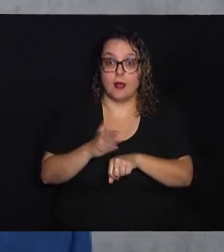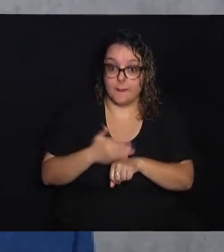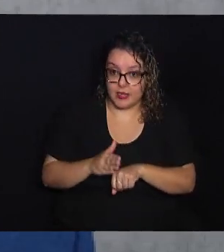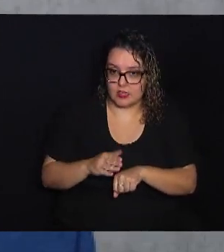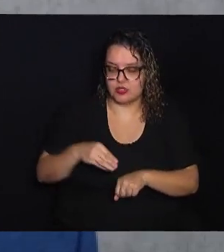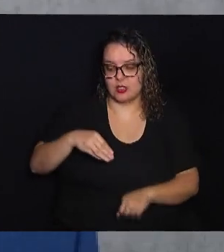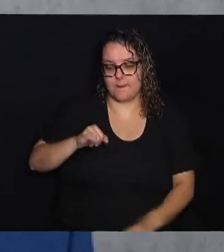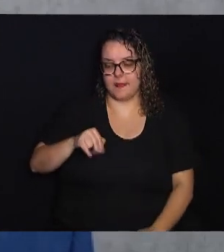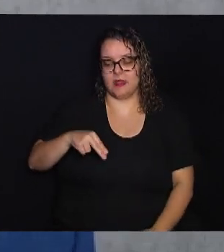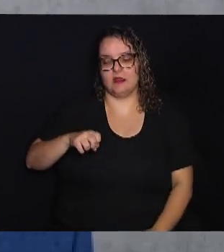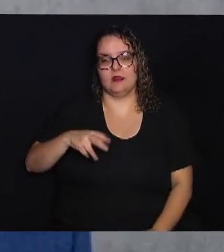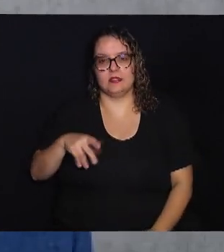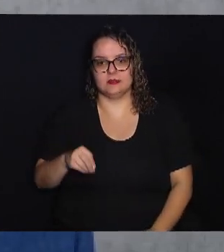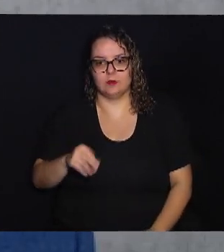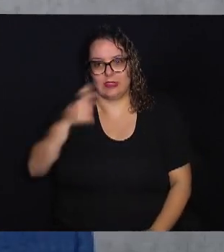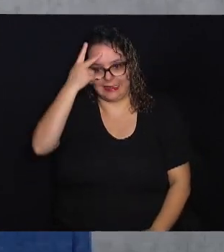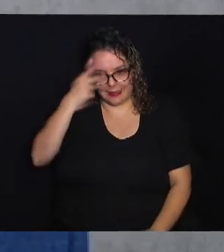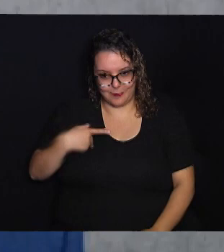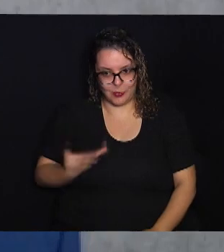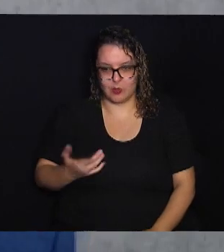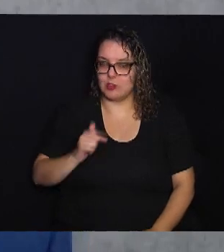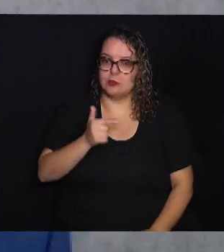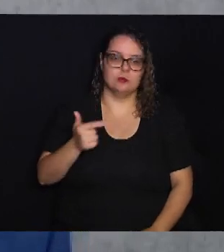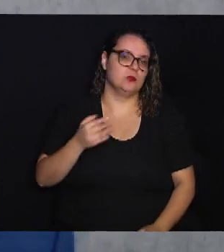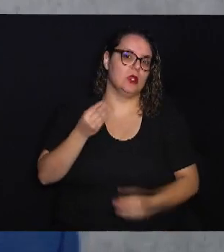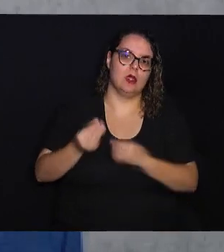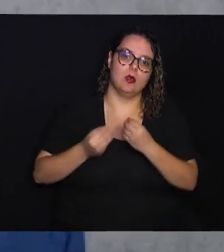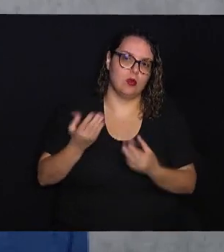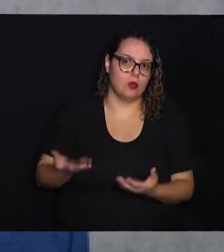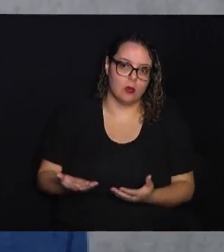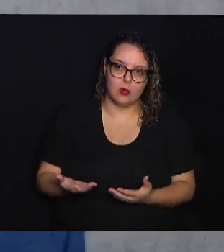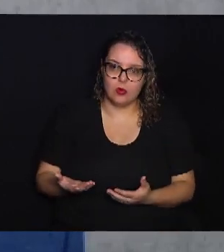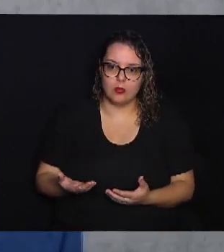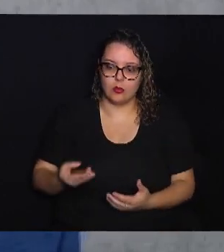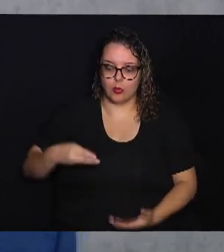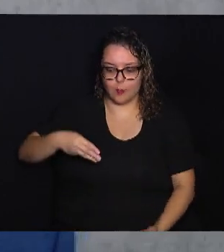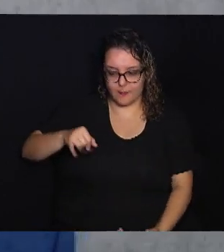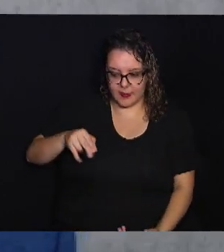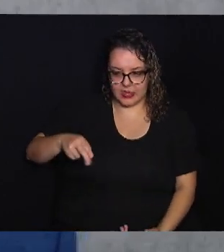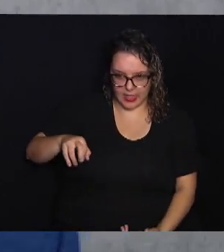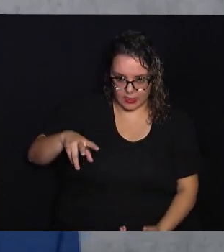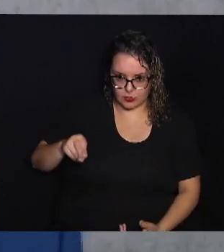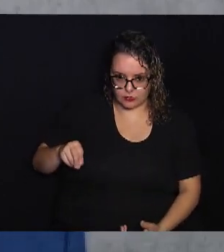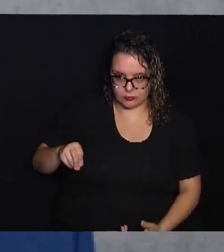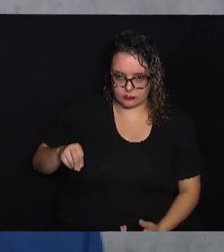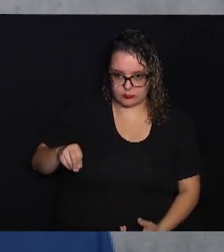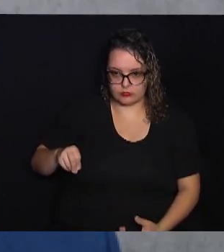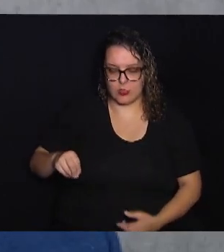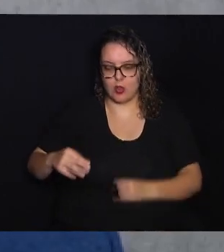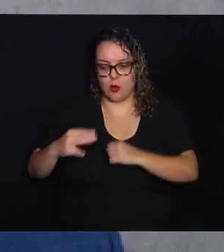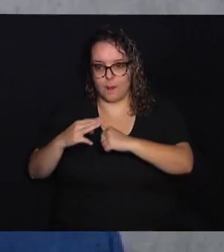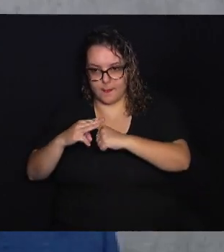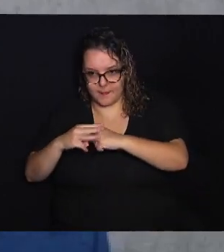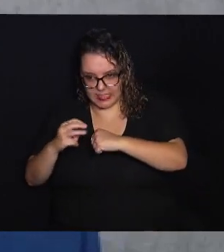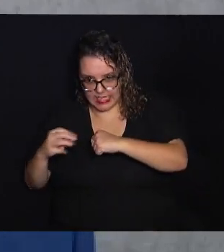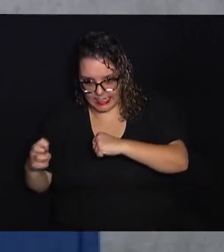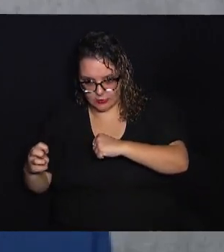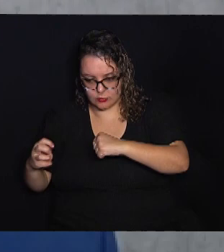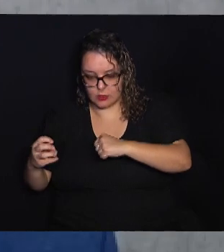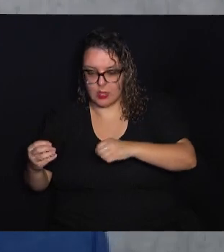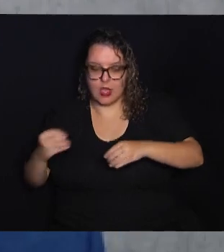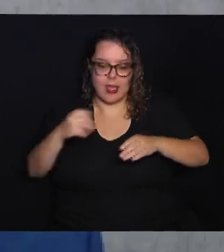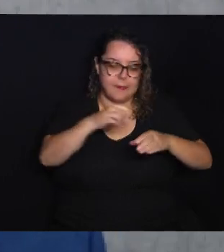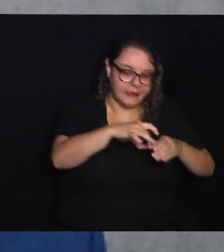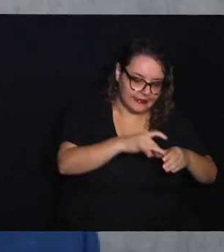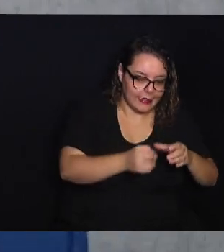é em relação às práticas dessa mineração, porque ela em si não tem como a gente pegar lá o minério e a gente